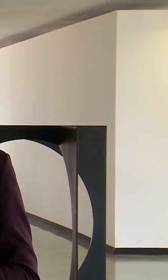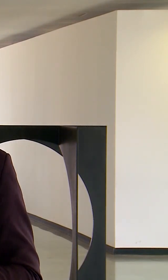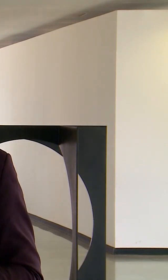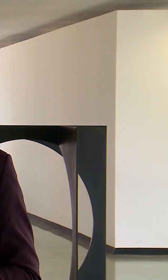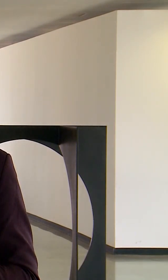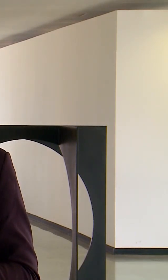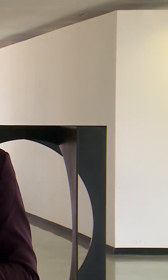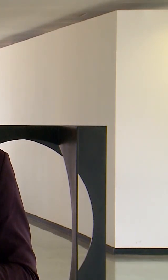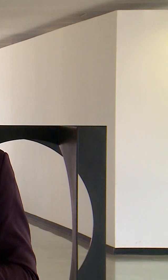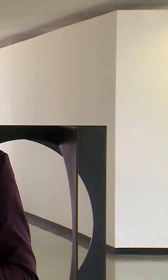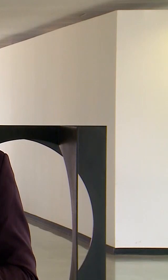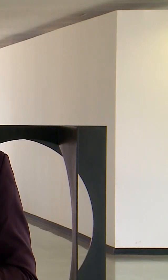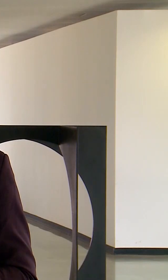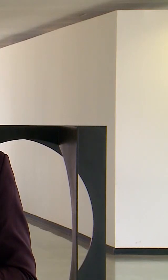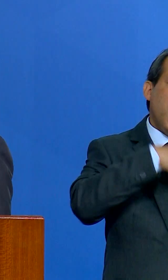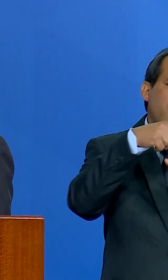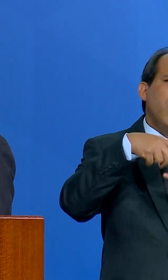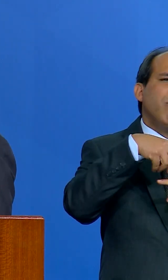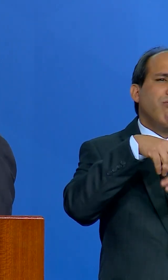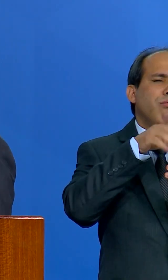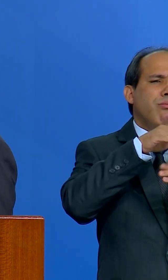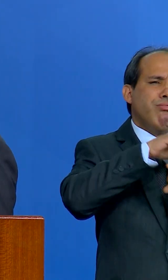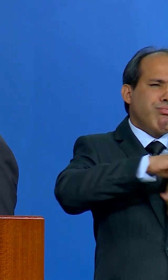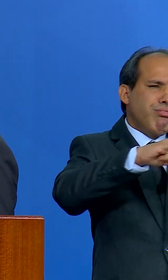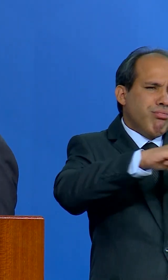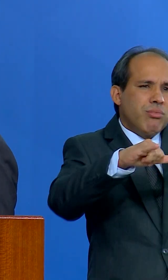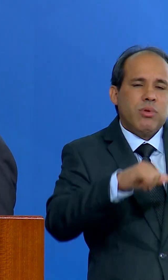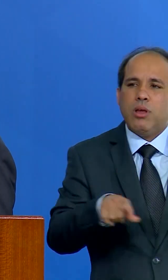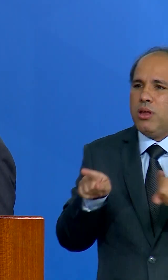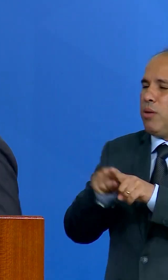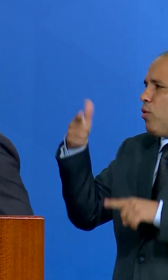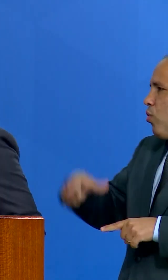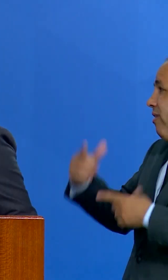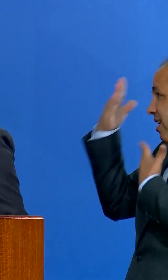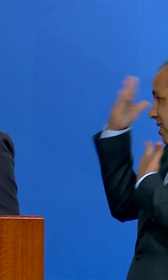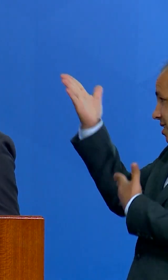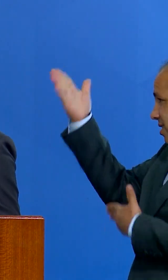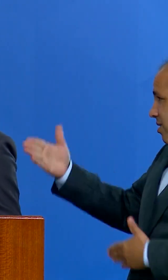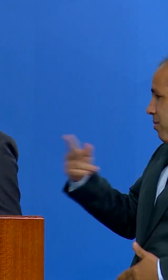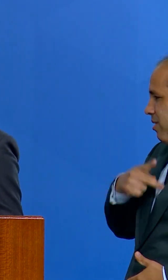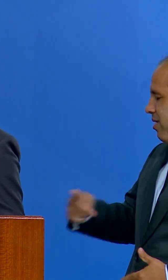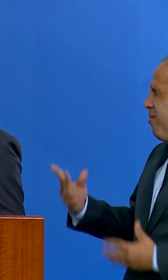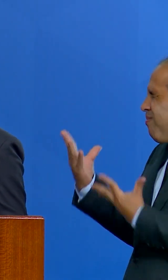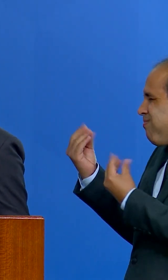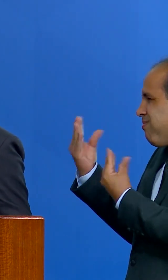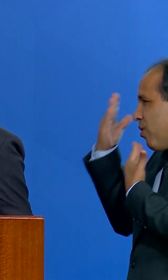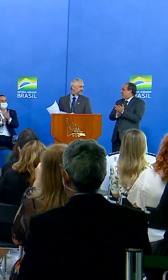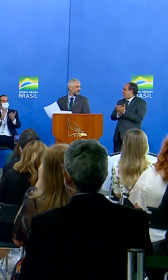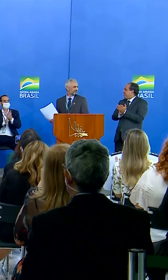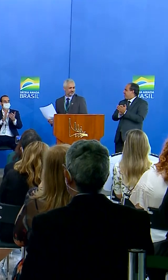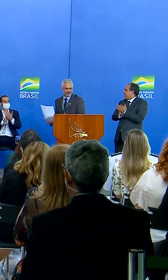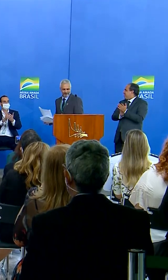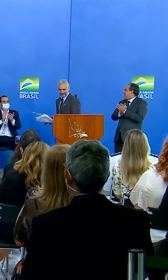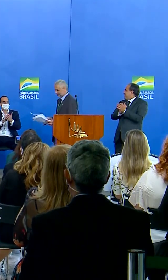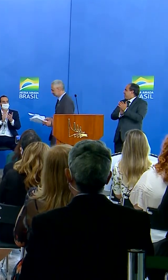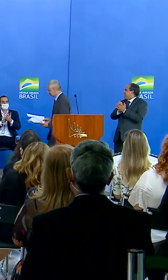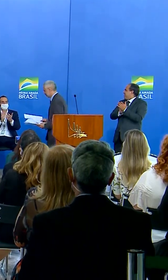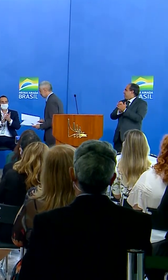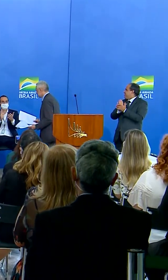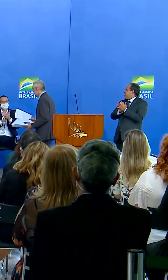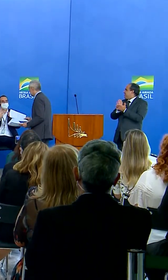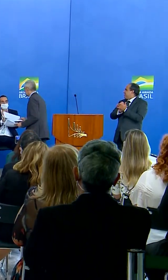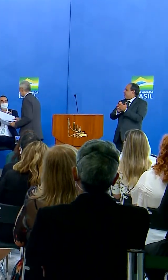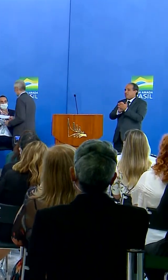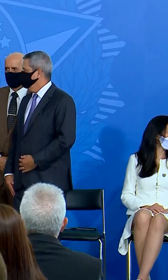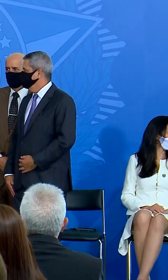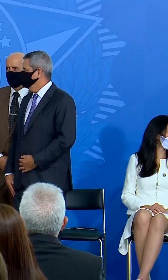usado a hidroxicloroquina em pacientes na ocasião uma carta de apoio do tratamento precoce da correia de 19 assinada